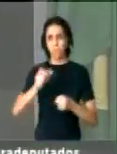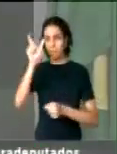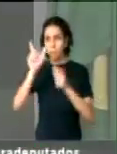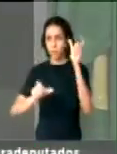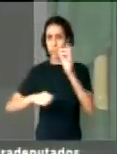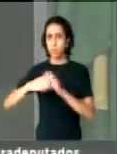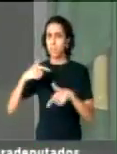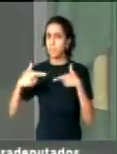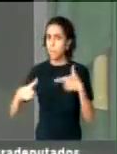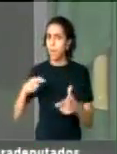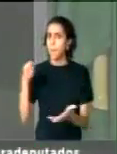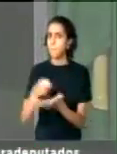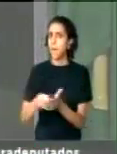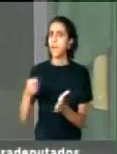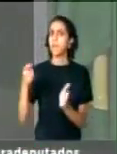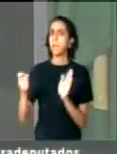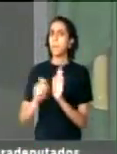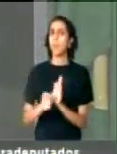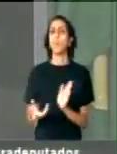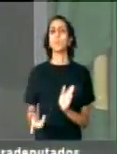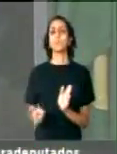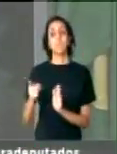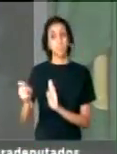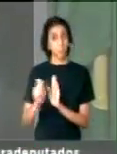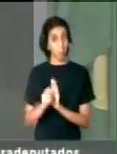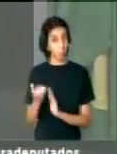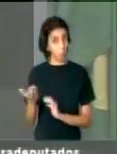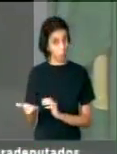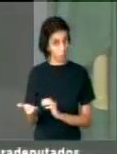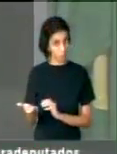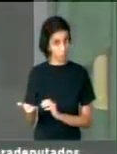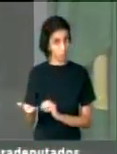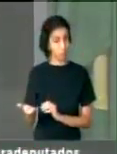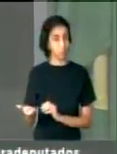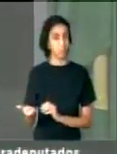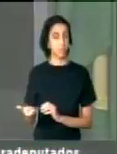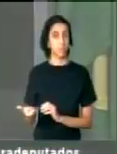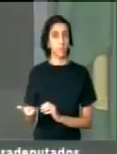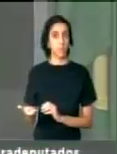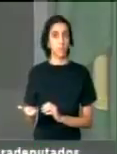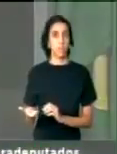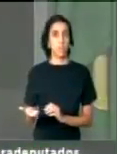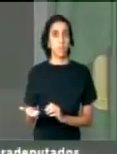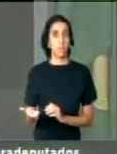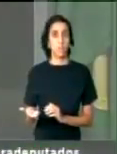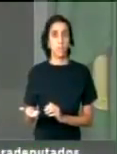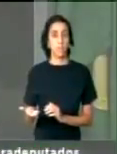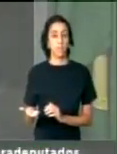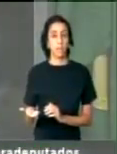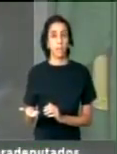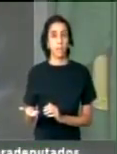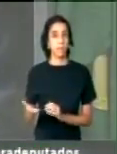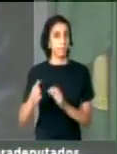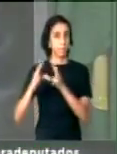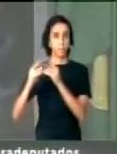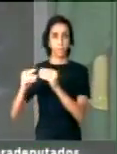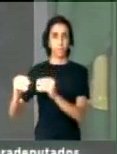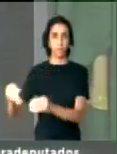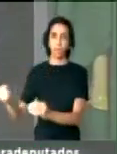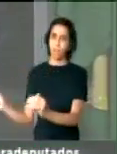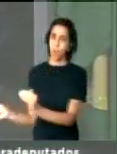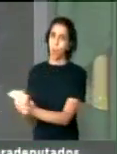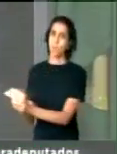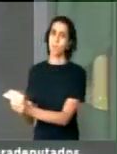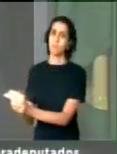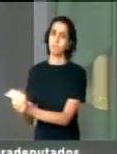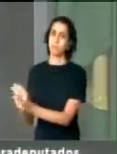trabalham, pagam impostos, e esse imposto é levado pelos corredores da corrupção. Não